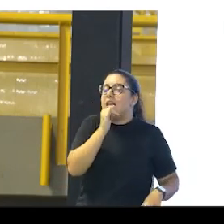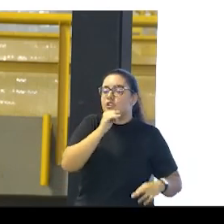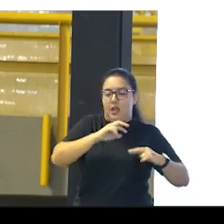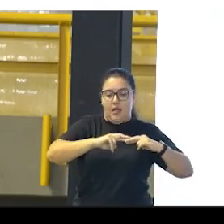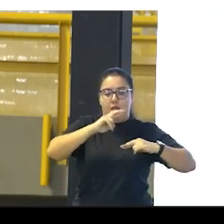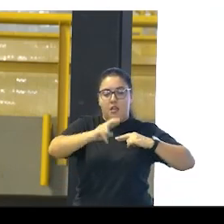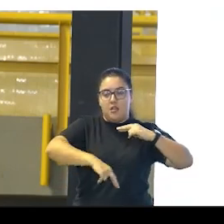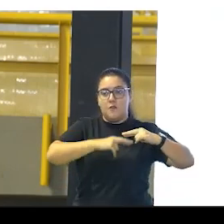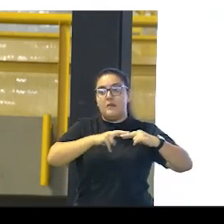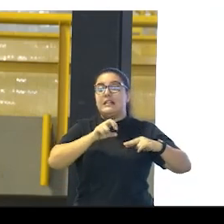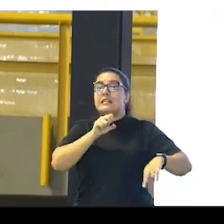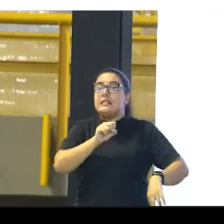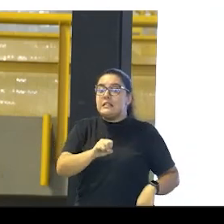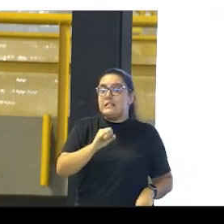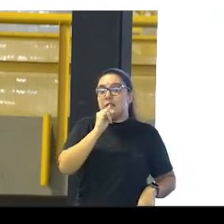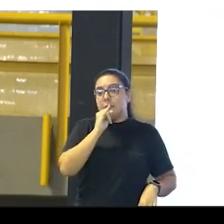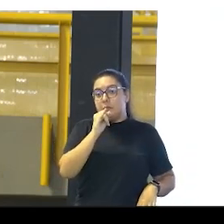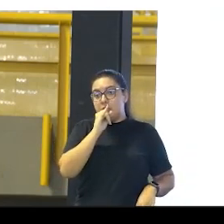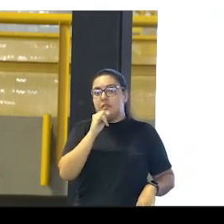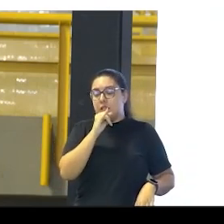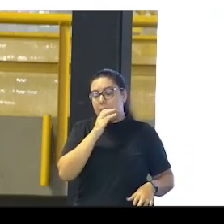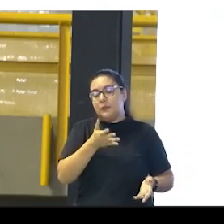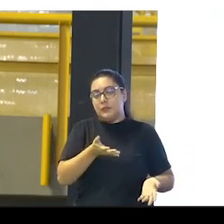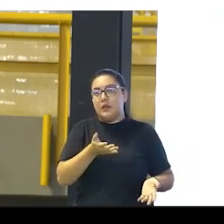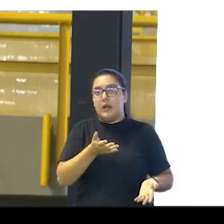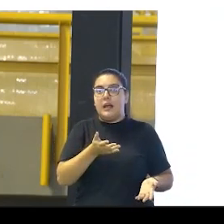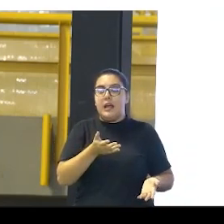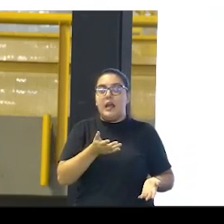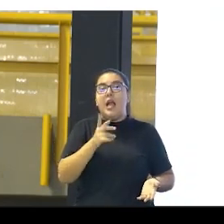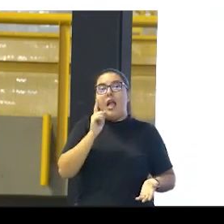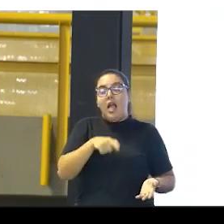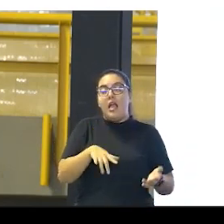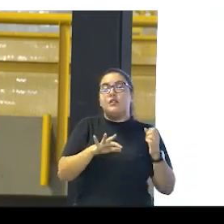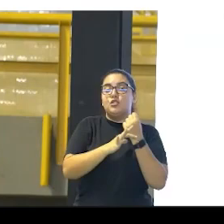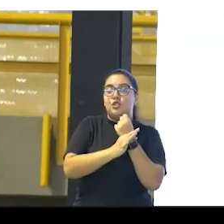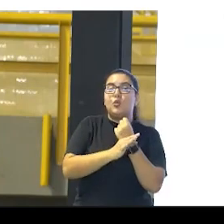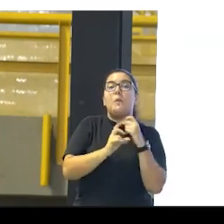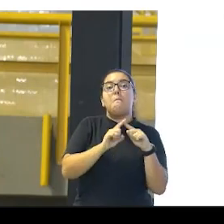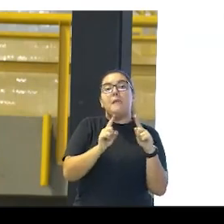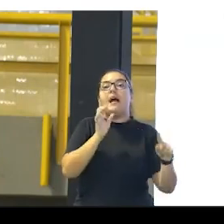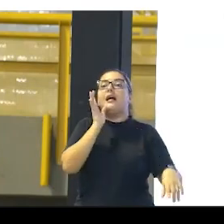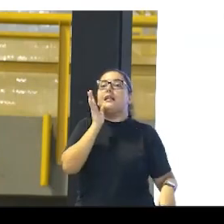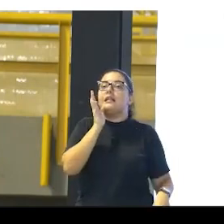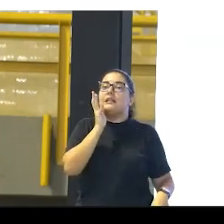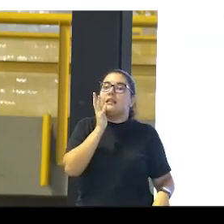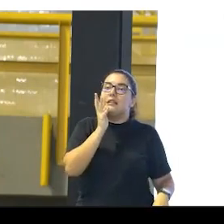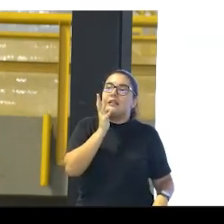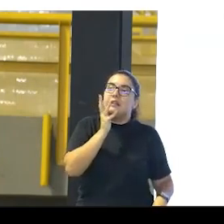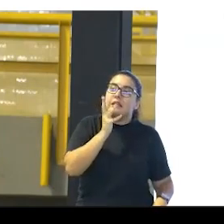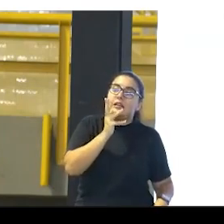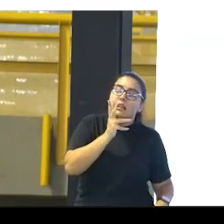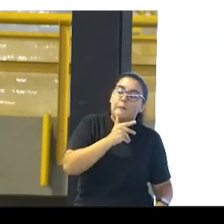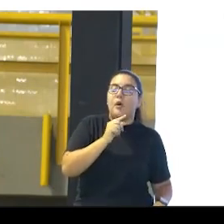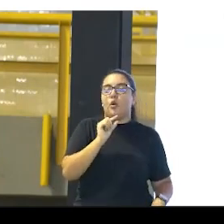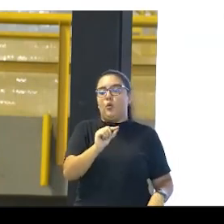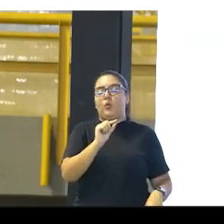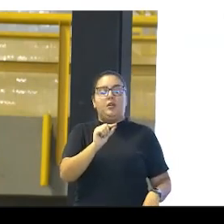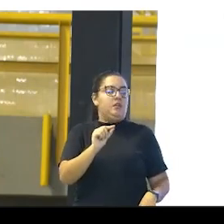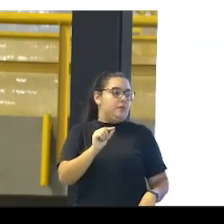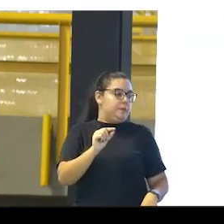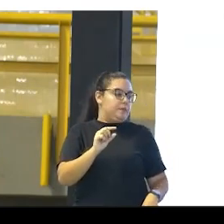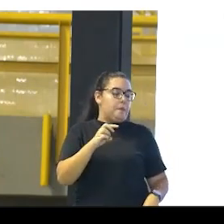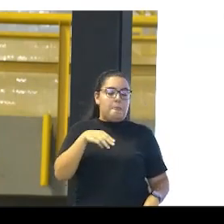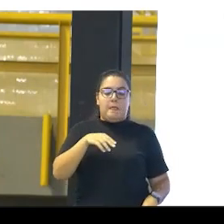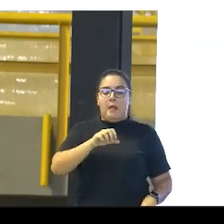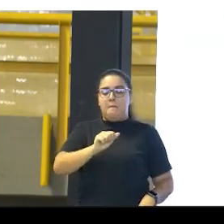elas, por mais investimento que elas tenham, elas ainda vão demorar para predominar na chamada